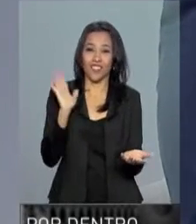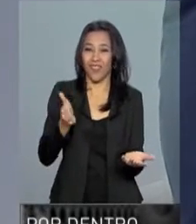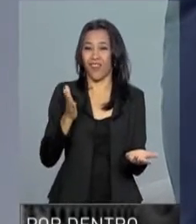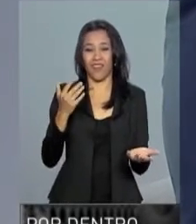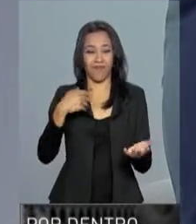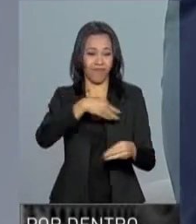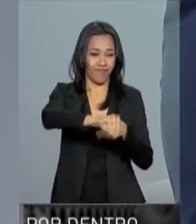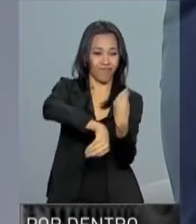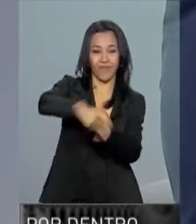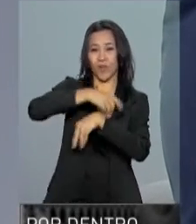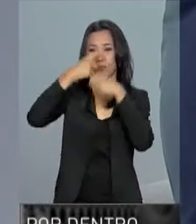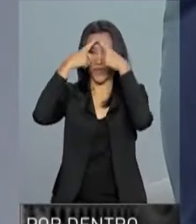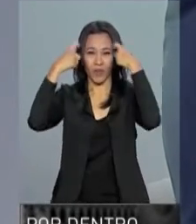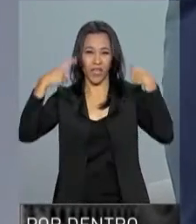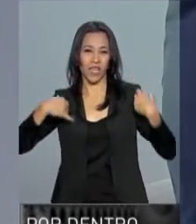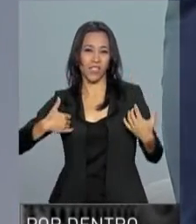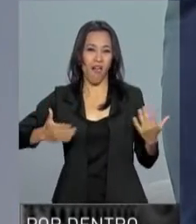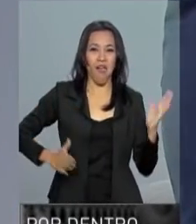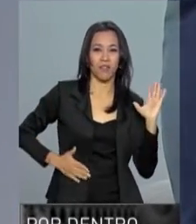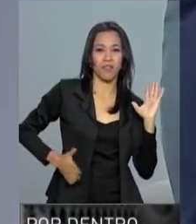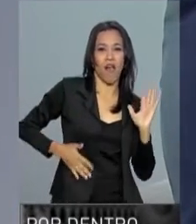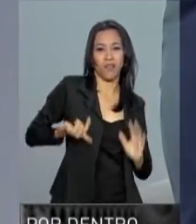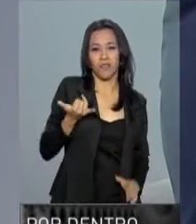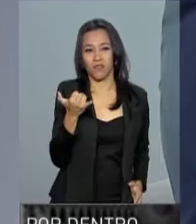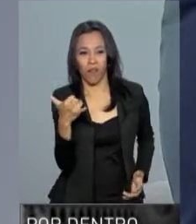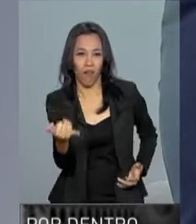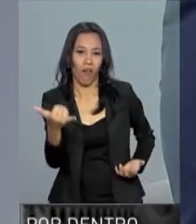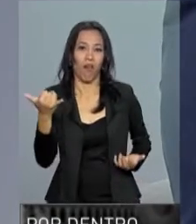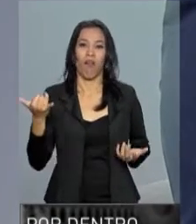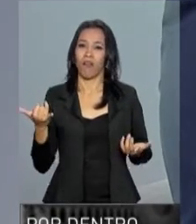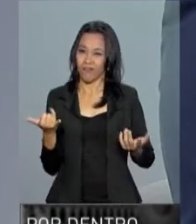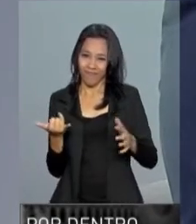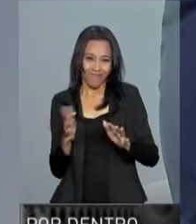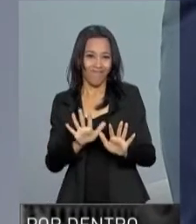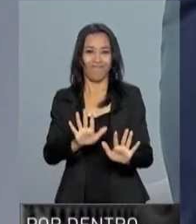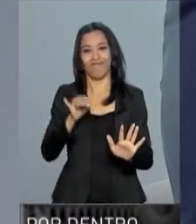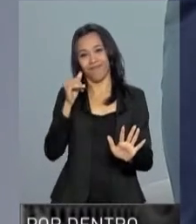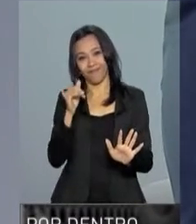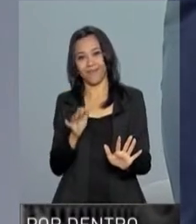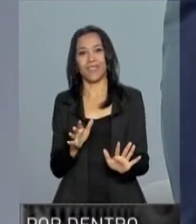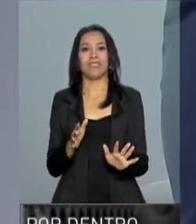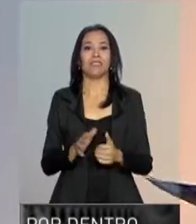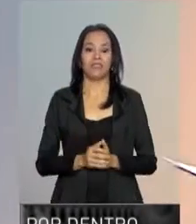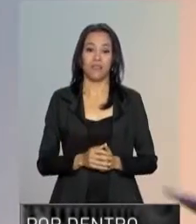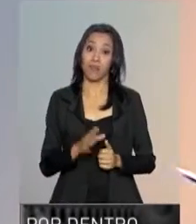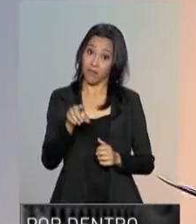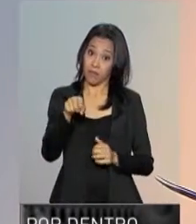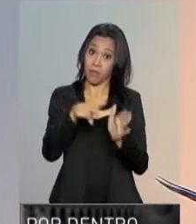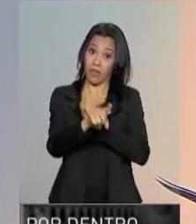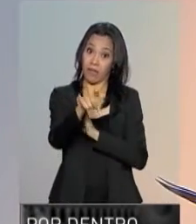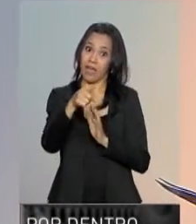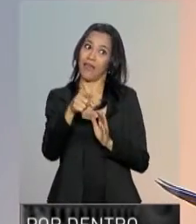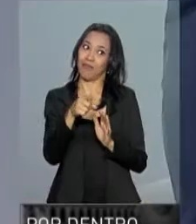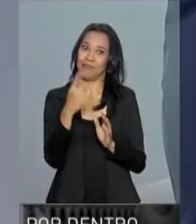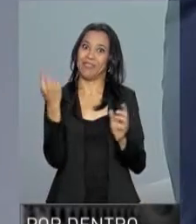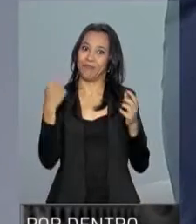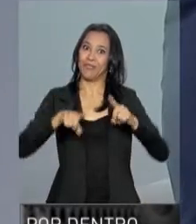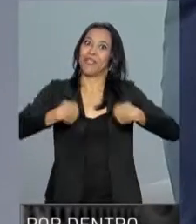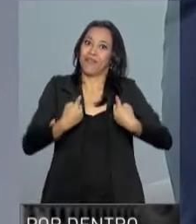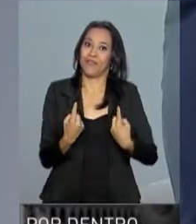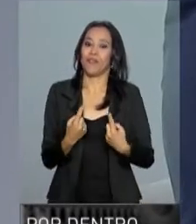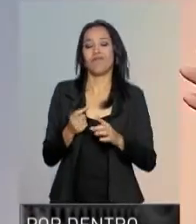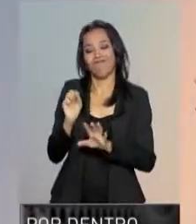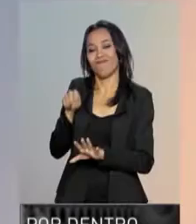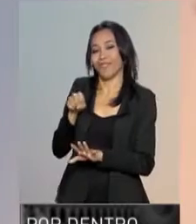envolvido na criminalidade o mais próximo ainda da vulnerabilidade é um grande desafio nessa que tá com certeza